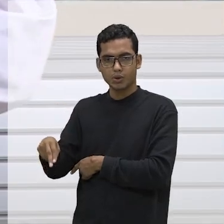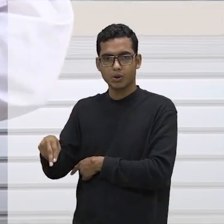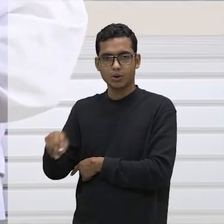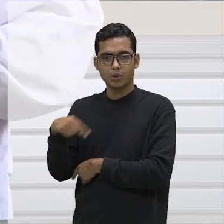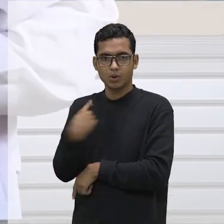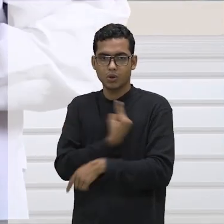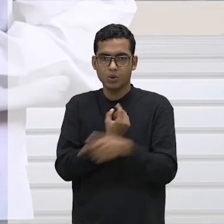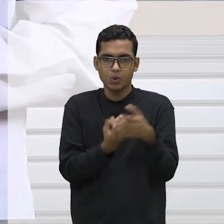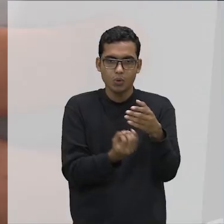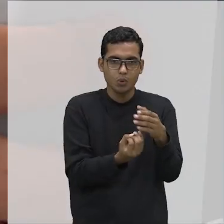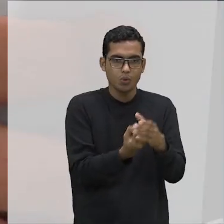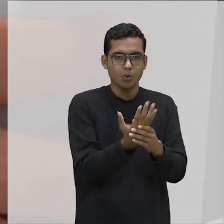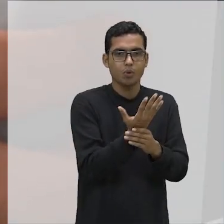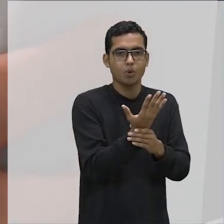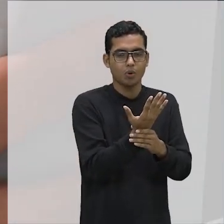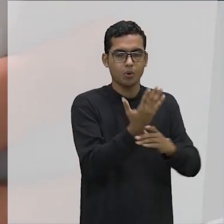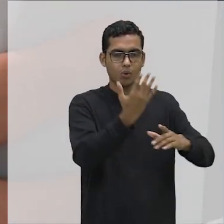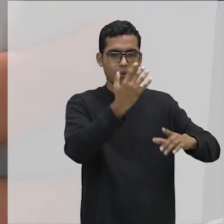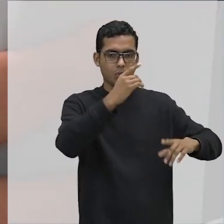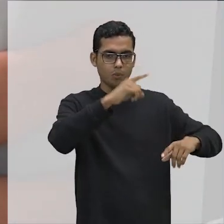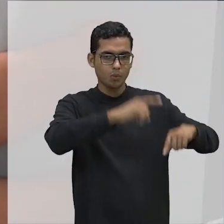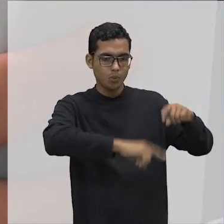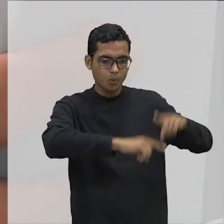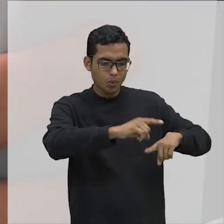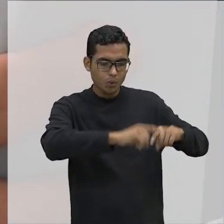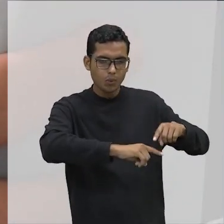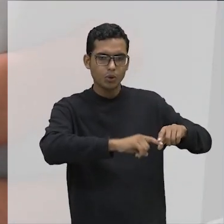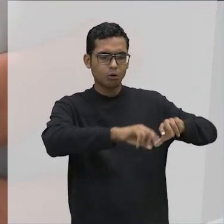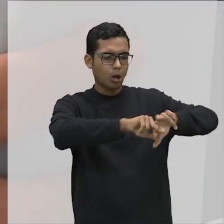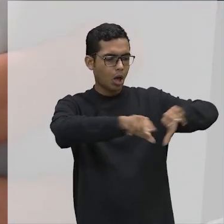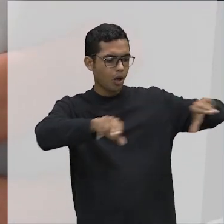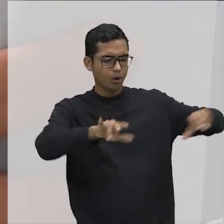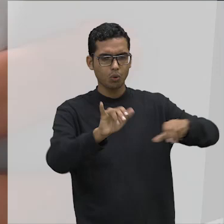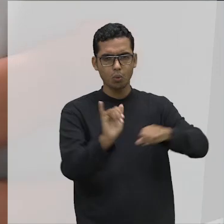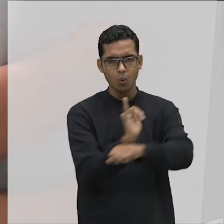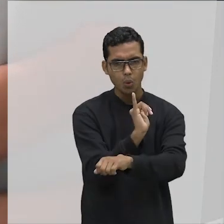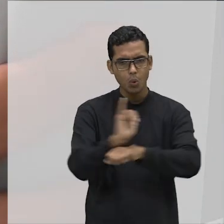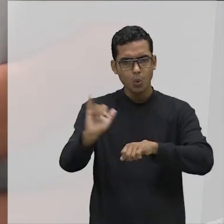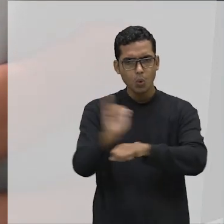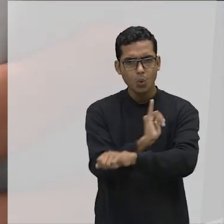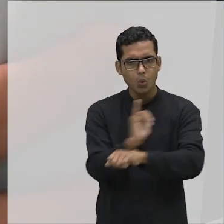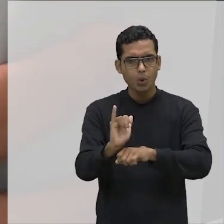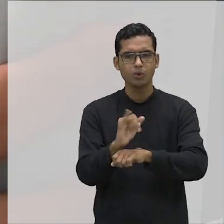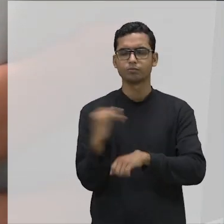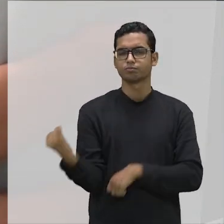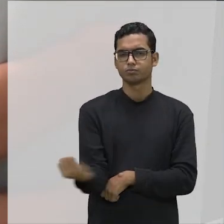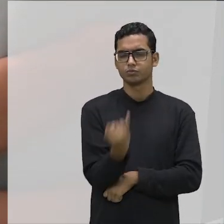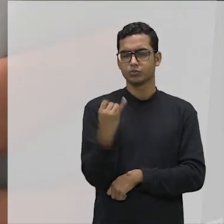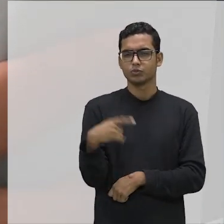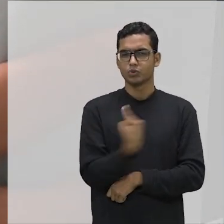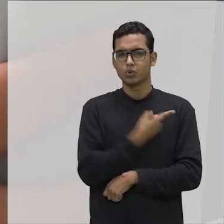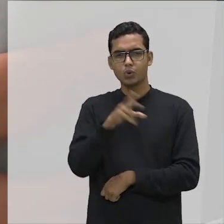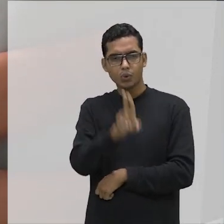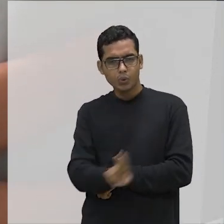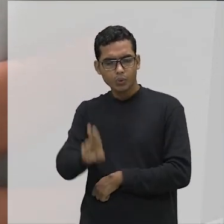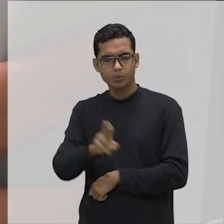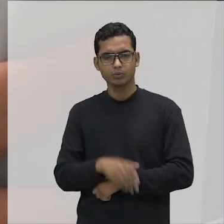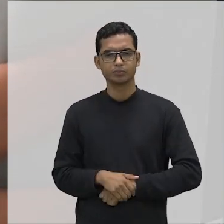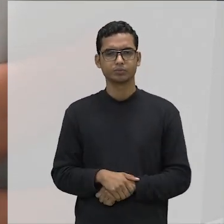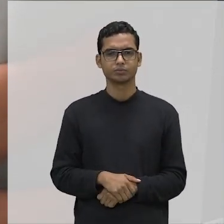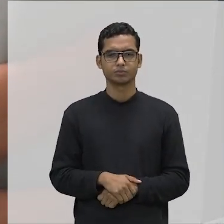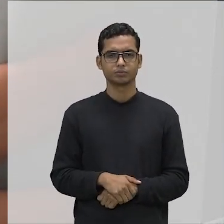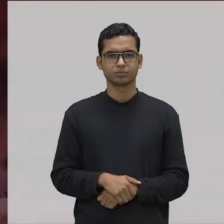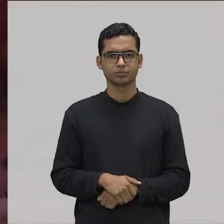produzimos os materiais com diversas técnicas, né? Essa é a técnica mais importante que a gente utiliza, a técnica que é